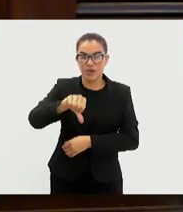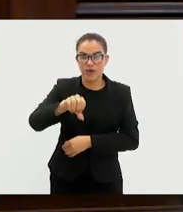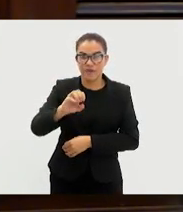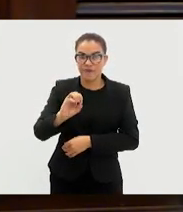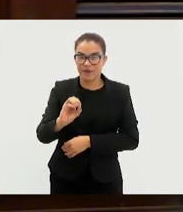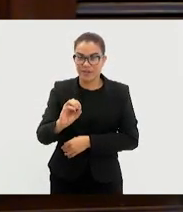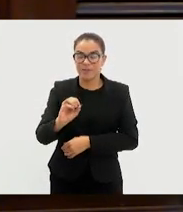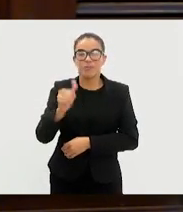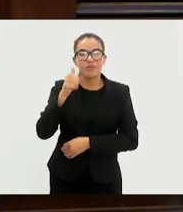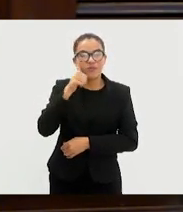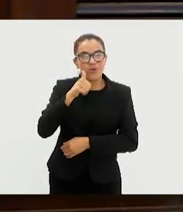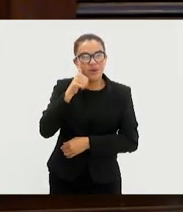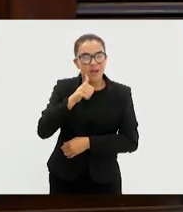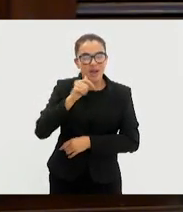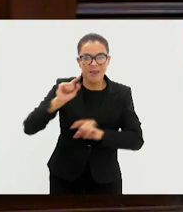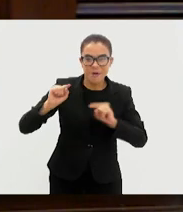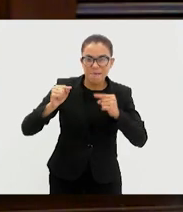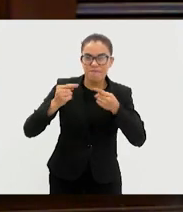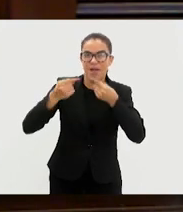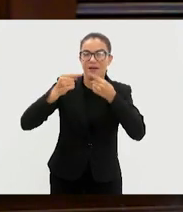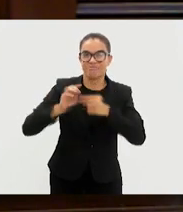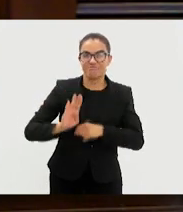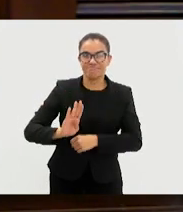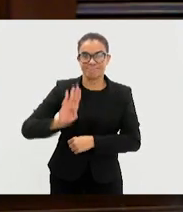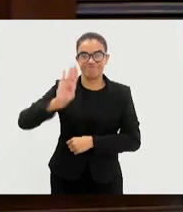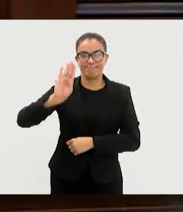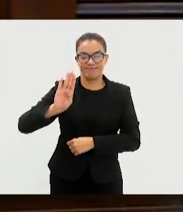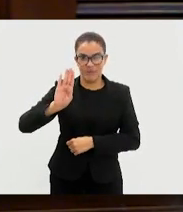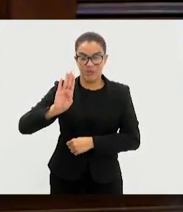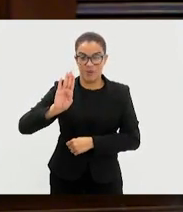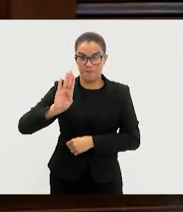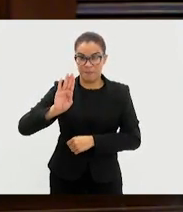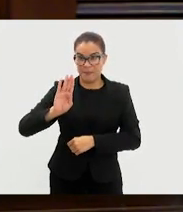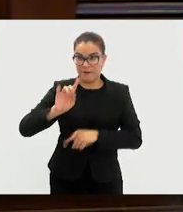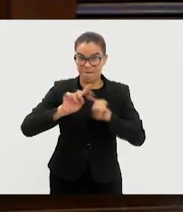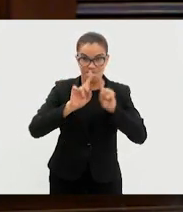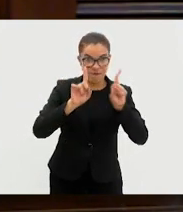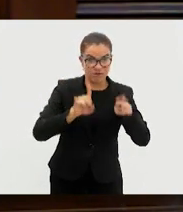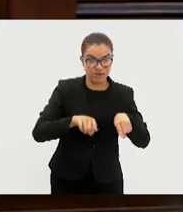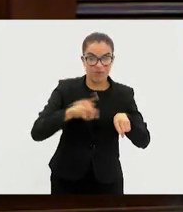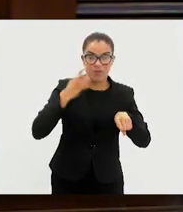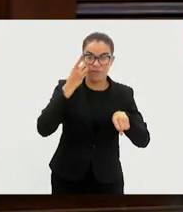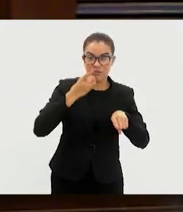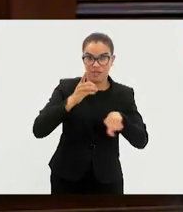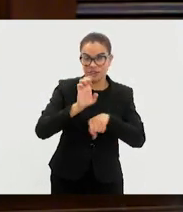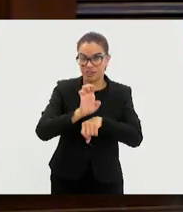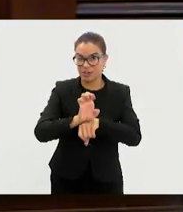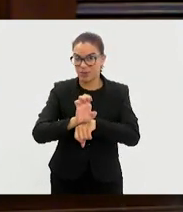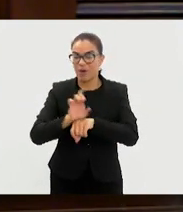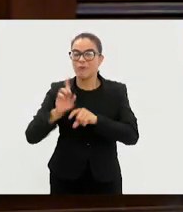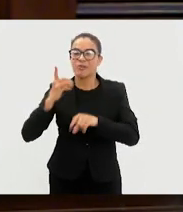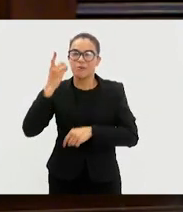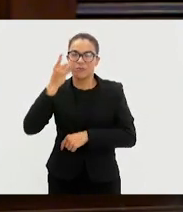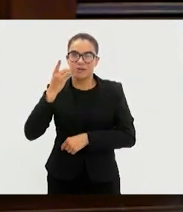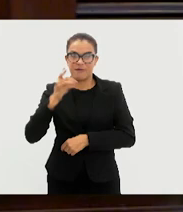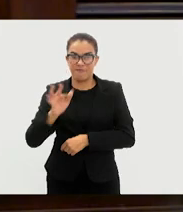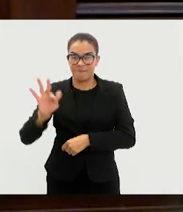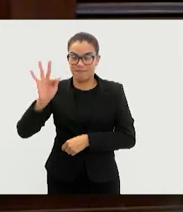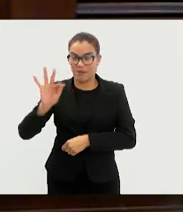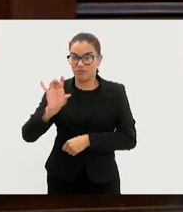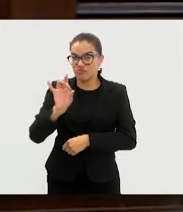mulheres disputaram efetivamente para os cargos de deputadas estaduais e federais. E